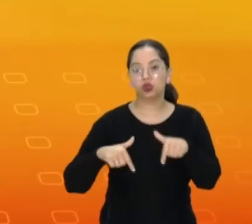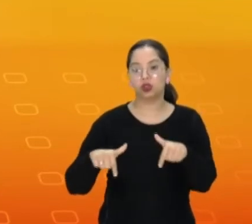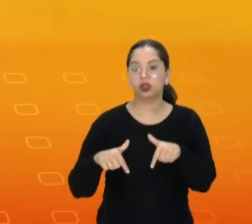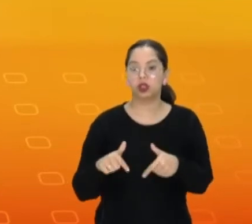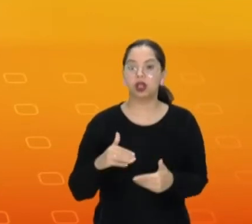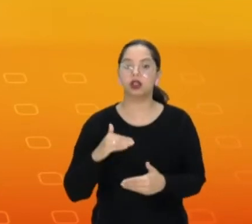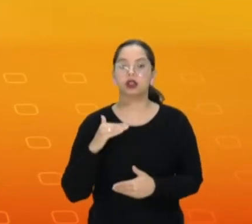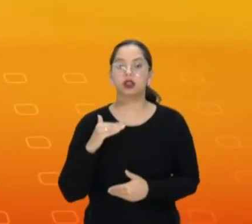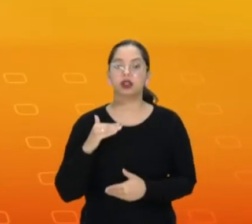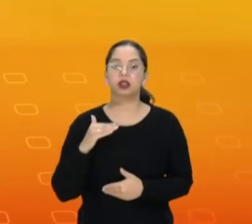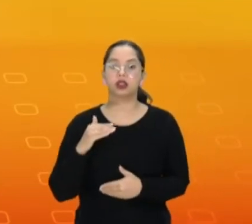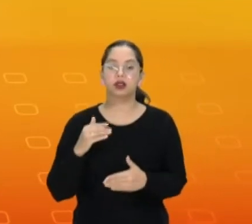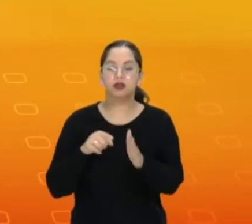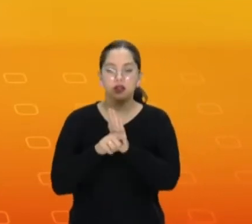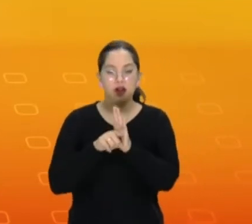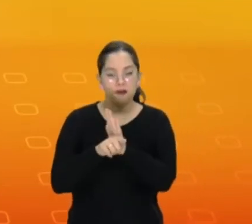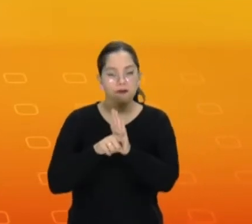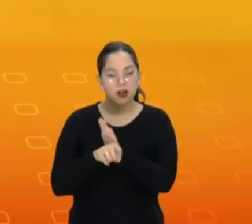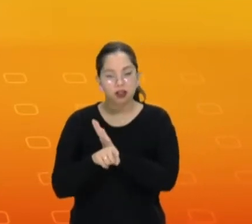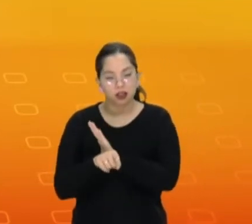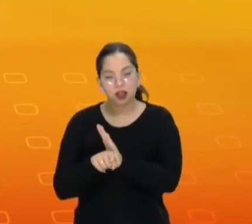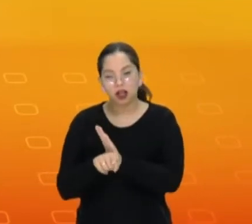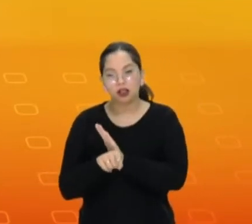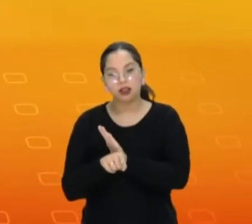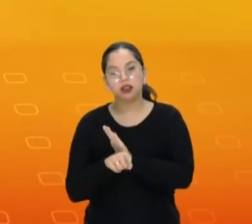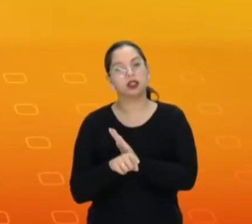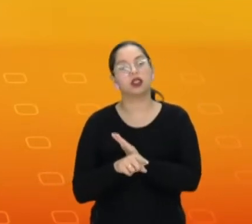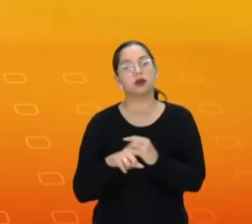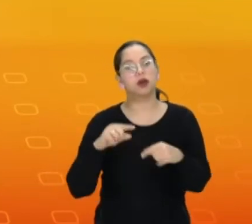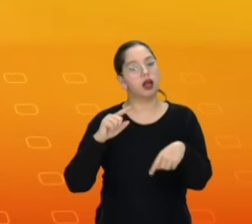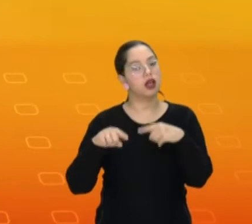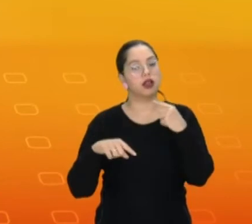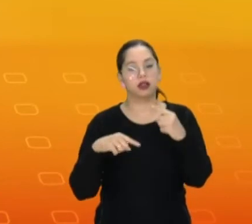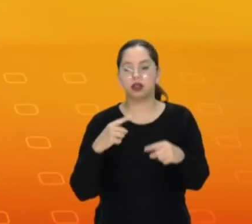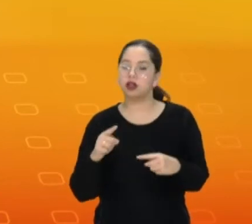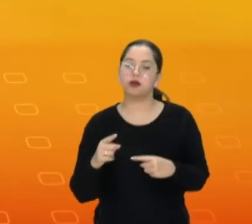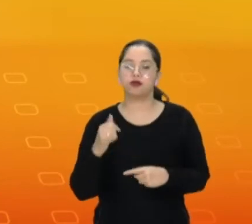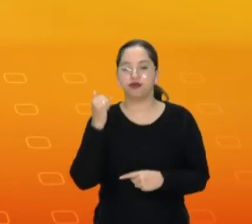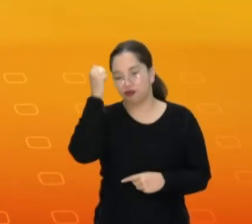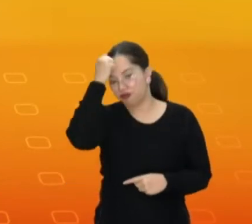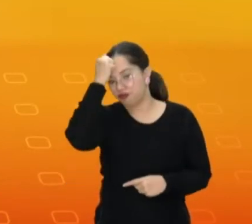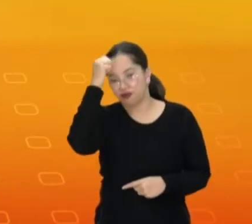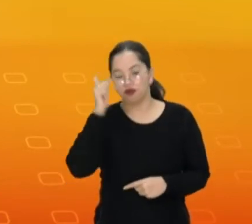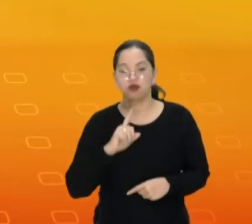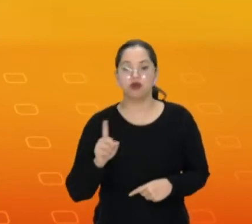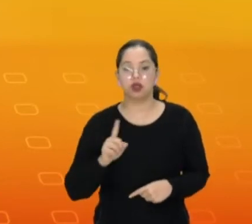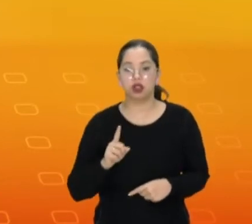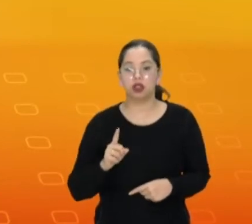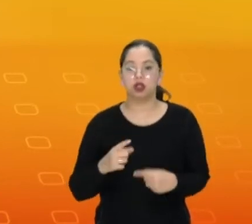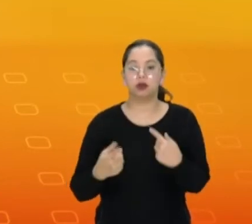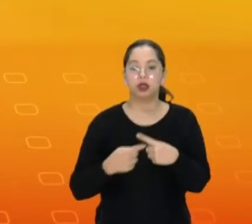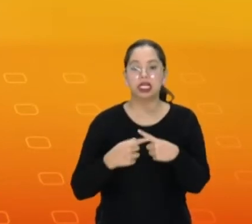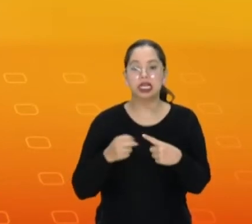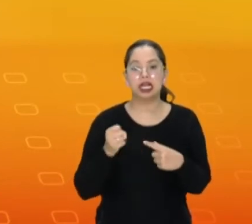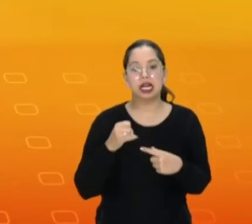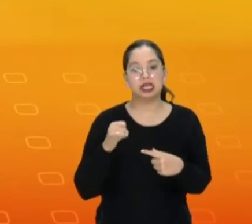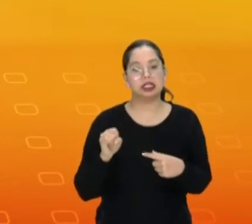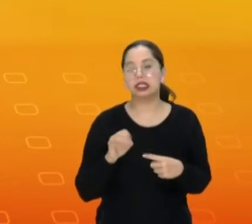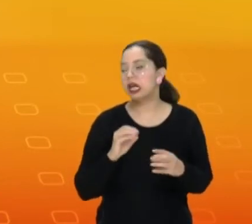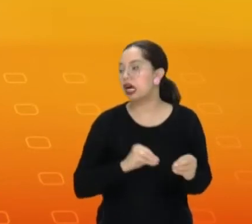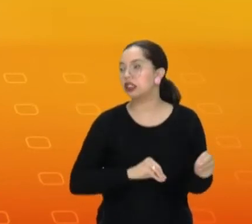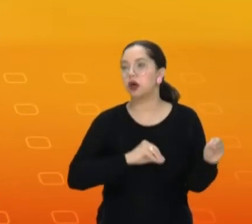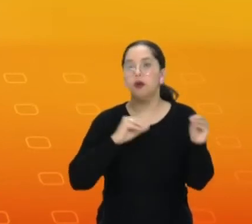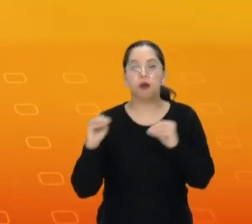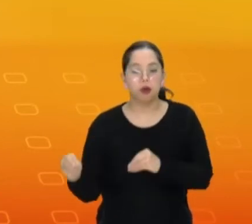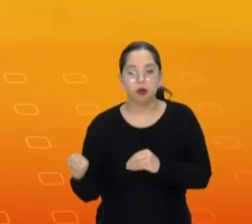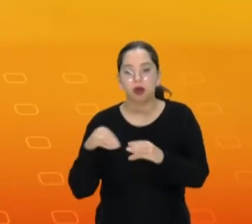criteriosa de todos os custos envolvidos com a minha aplicação que às vezes só assim pra gente jogar uma aplicação para nuvem vai